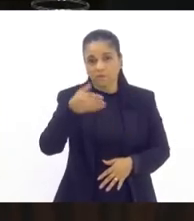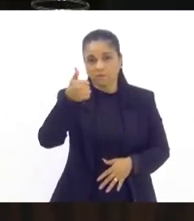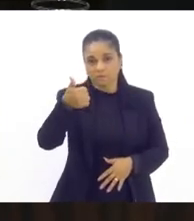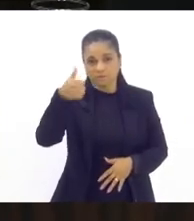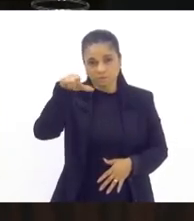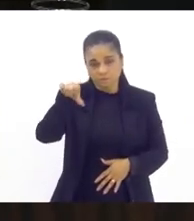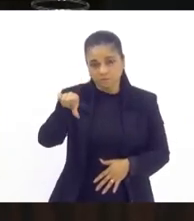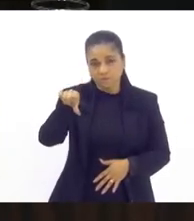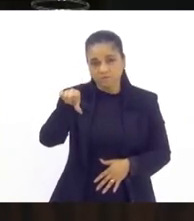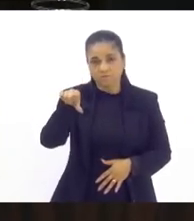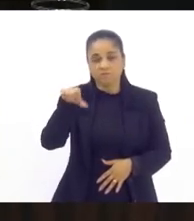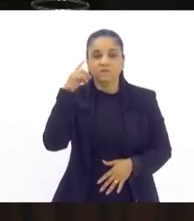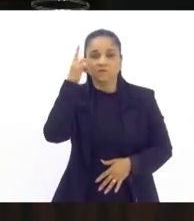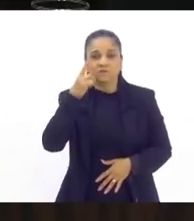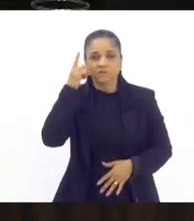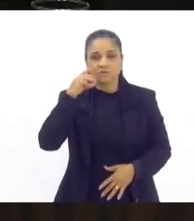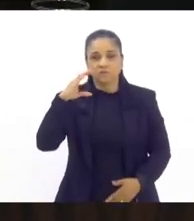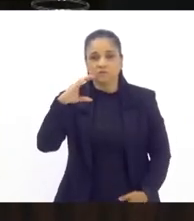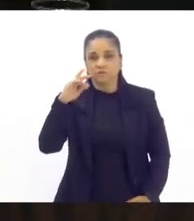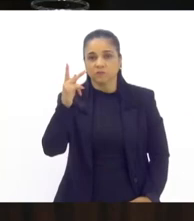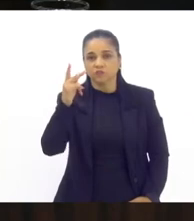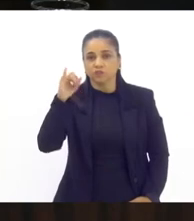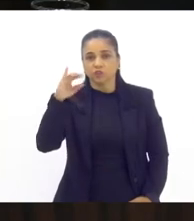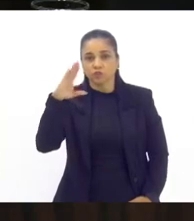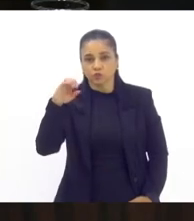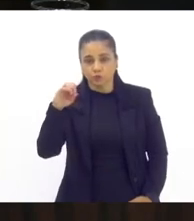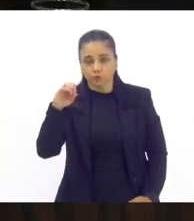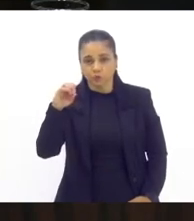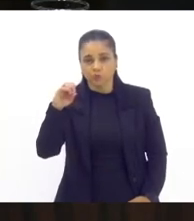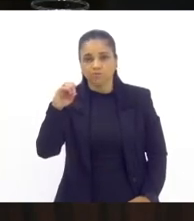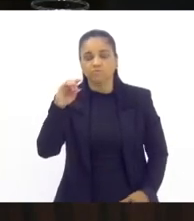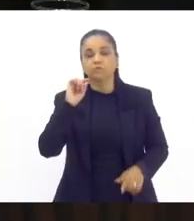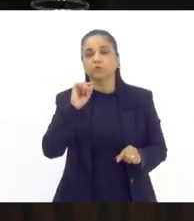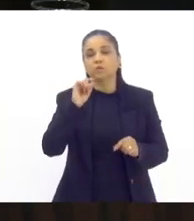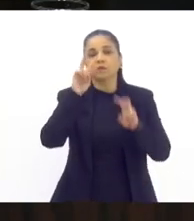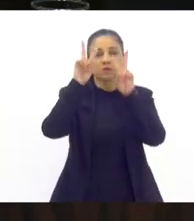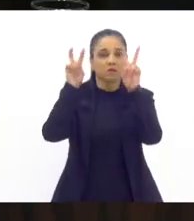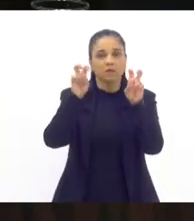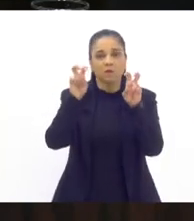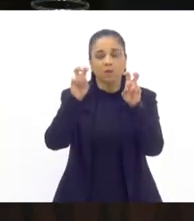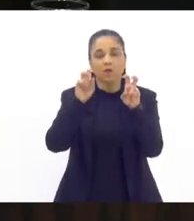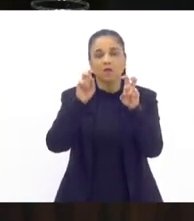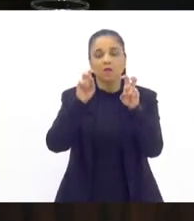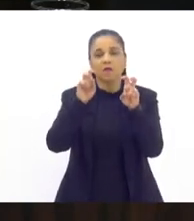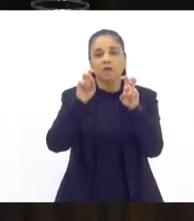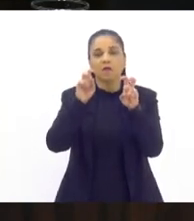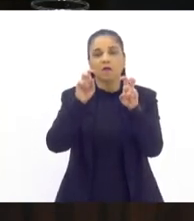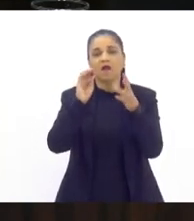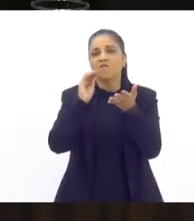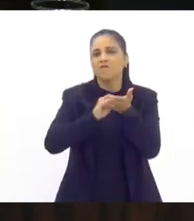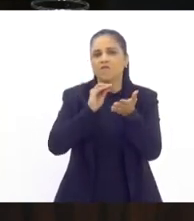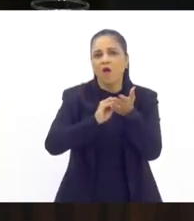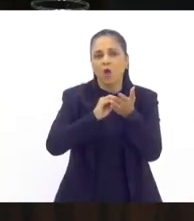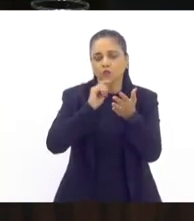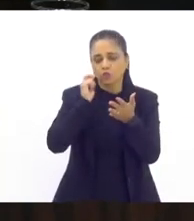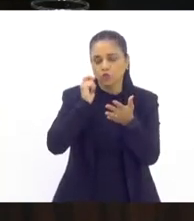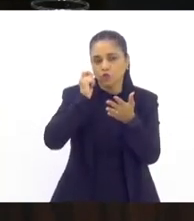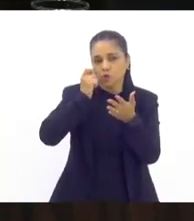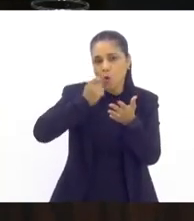147/2019, de autoria do deputado Chico Machado, que dispõe sobre a desobrigação de